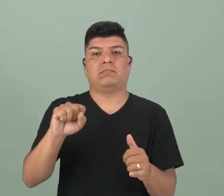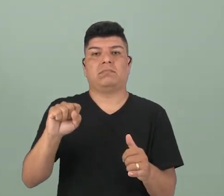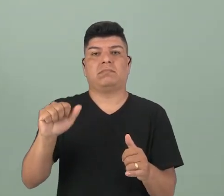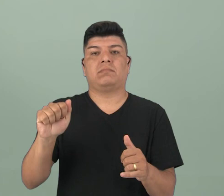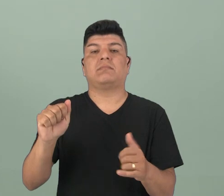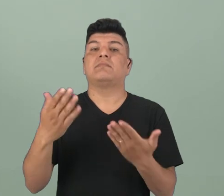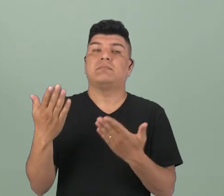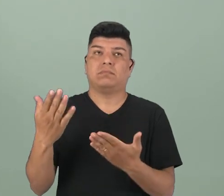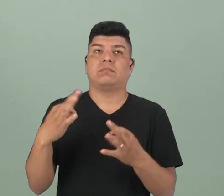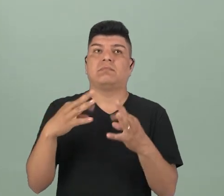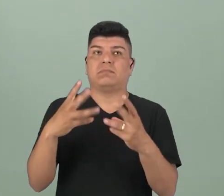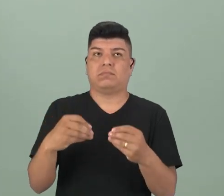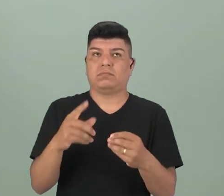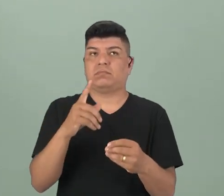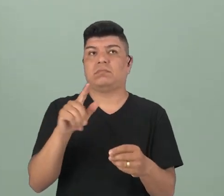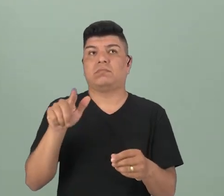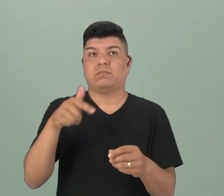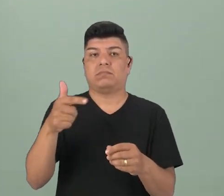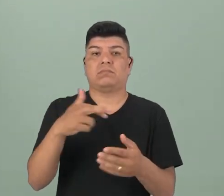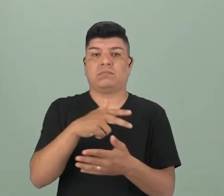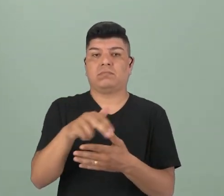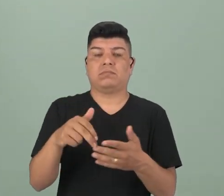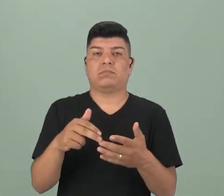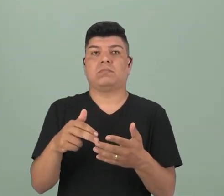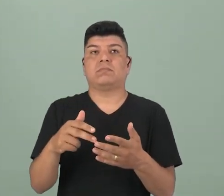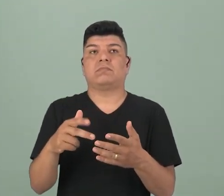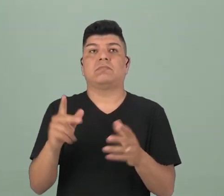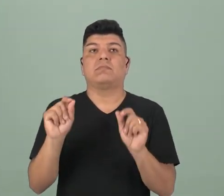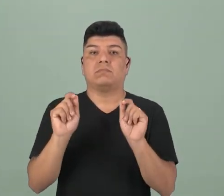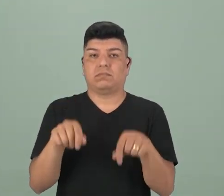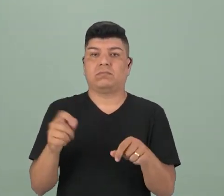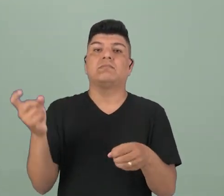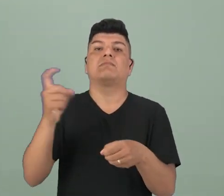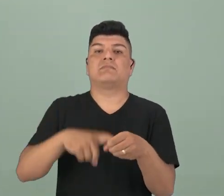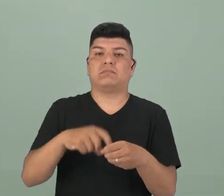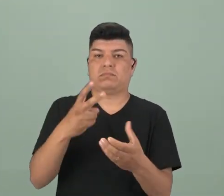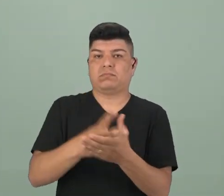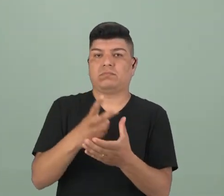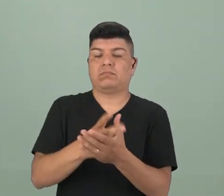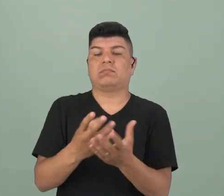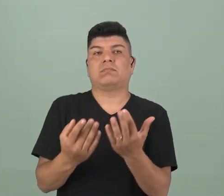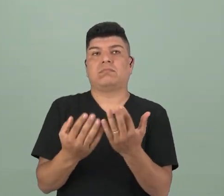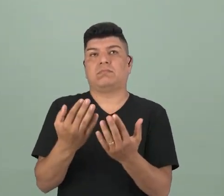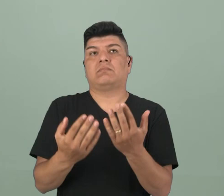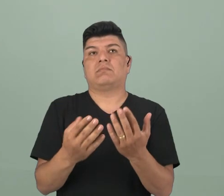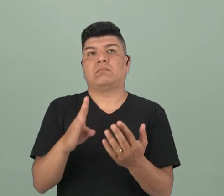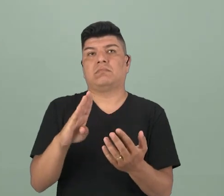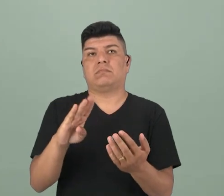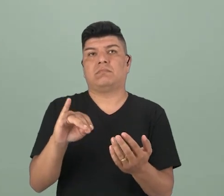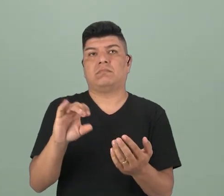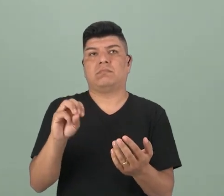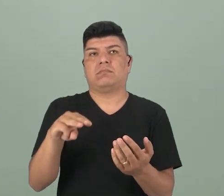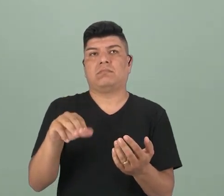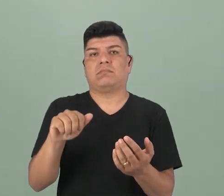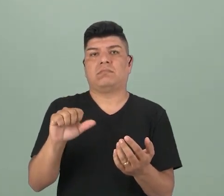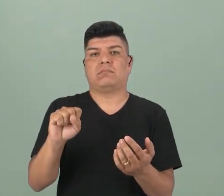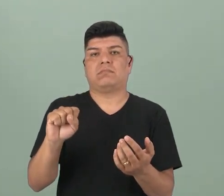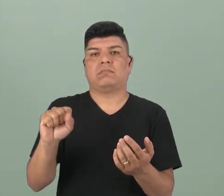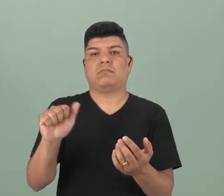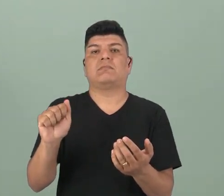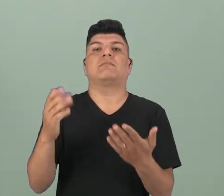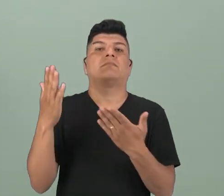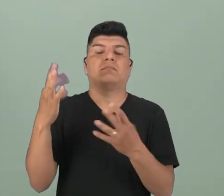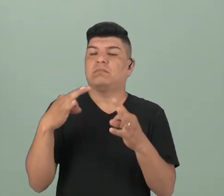aí são provenientes dos rios e biomassa aí vai ser coisas aí que vão sendo queimadas aí, pode ser o bagaço, fica plantando cana